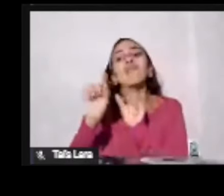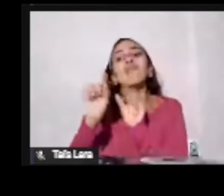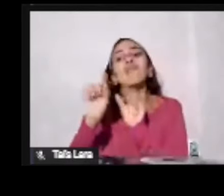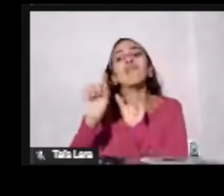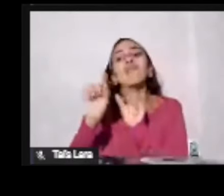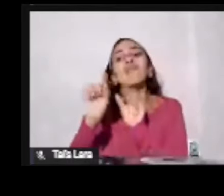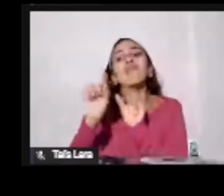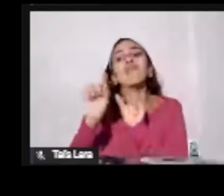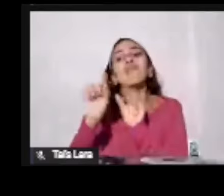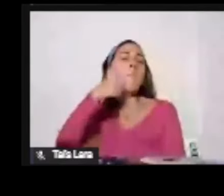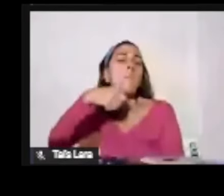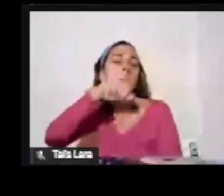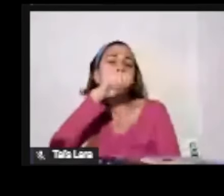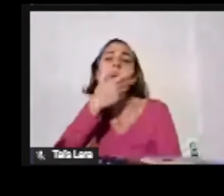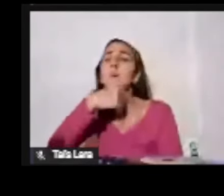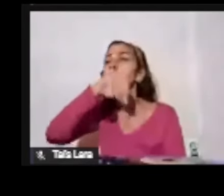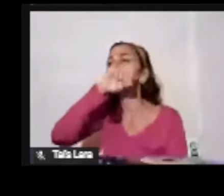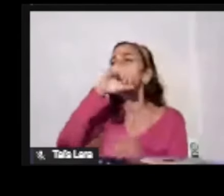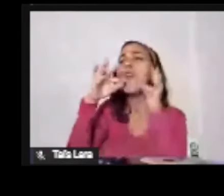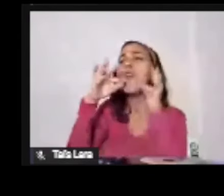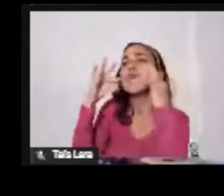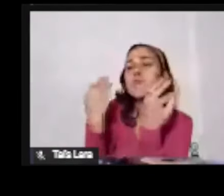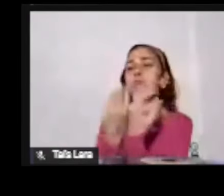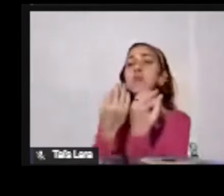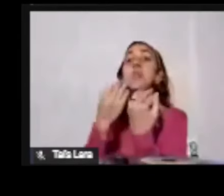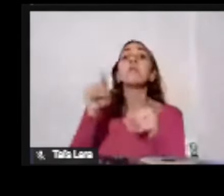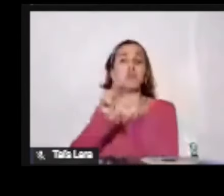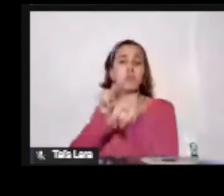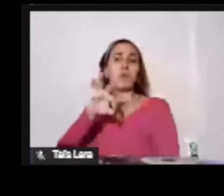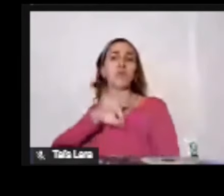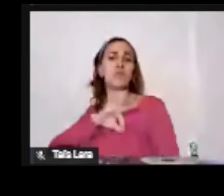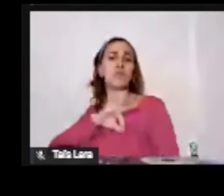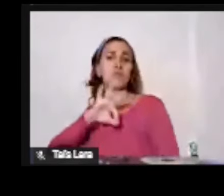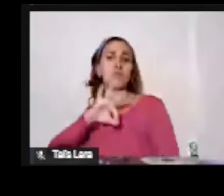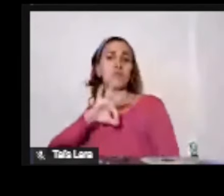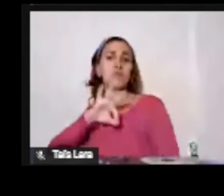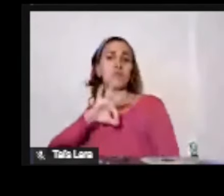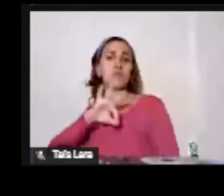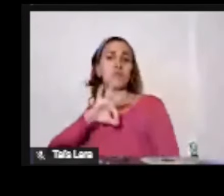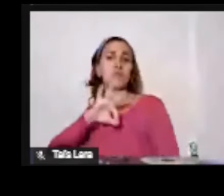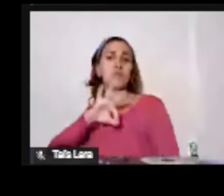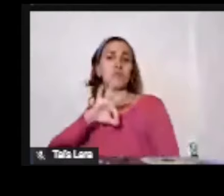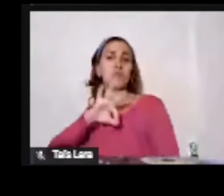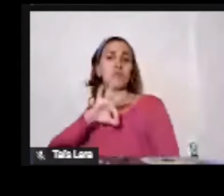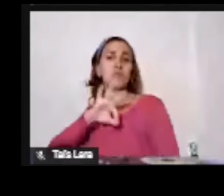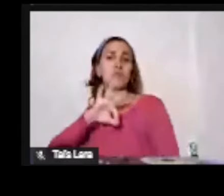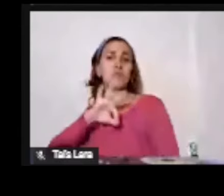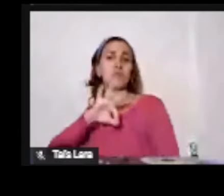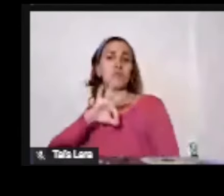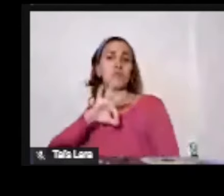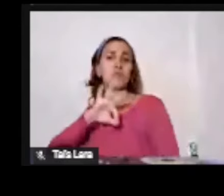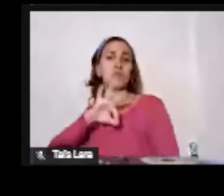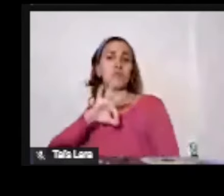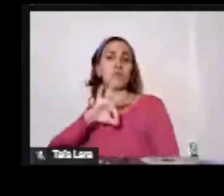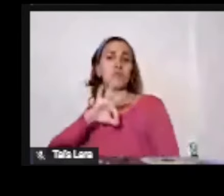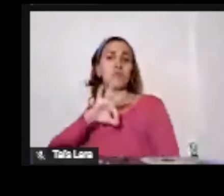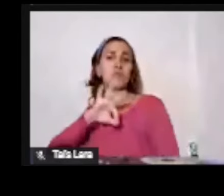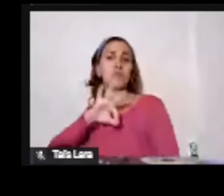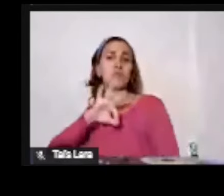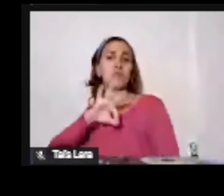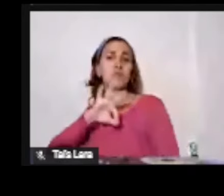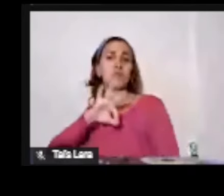exemplo, policiais, presidentes e assim por diante. E para falarmos sobre esse tema, todo mundo